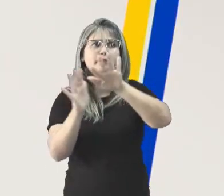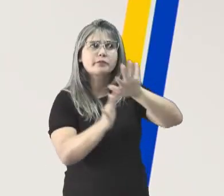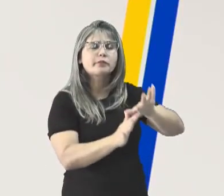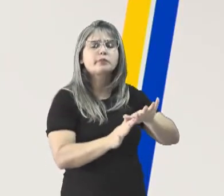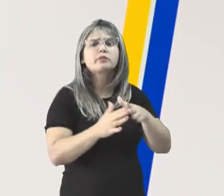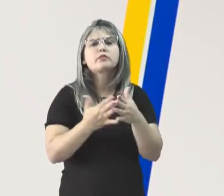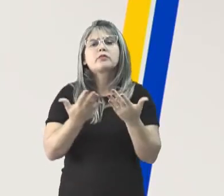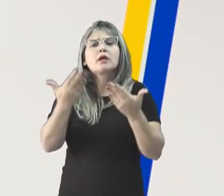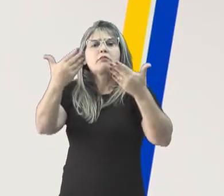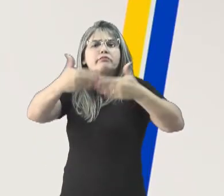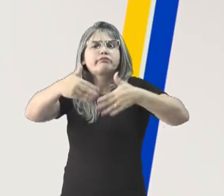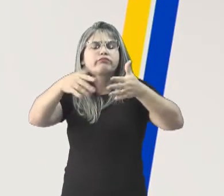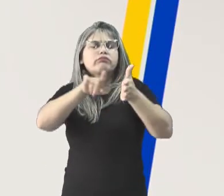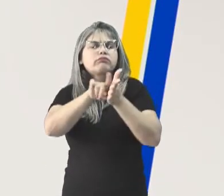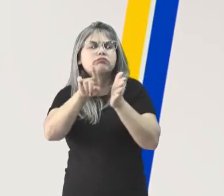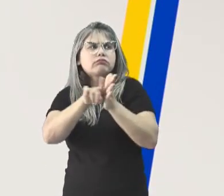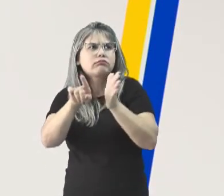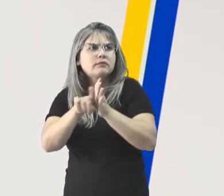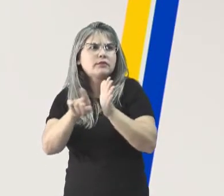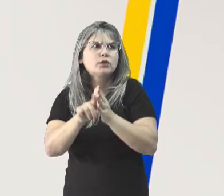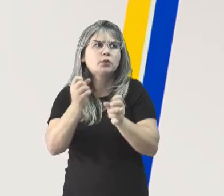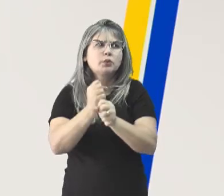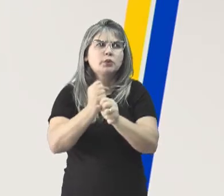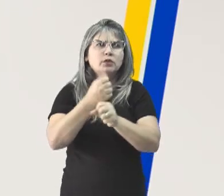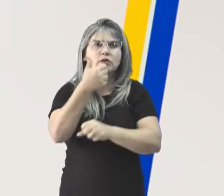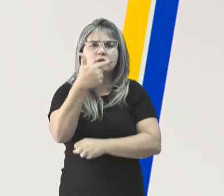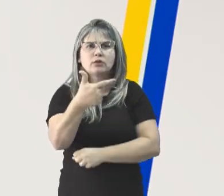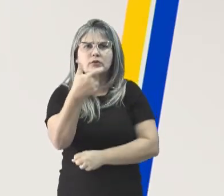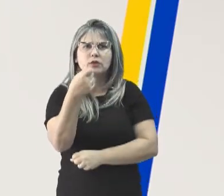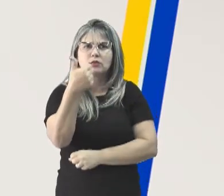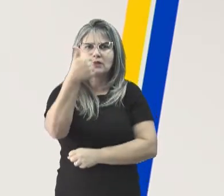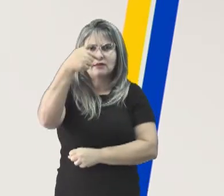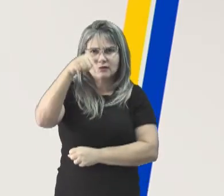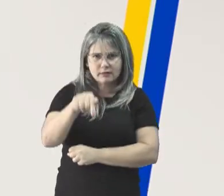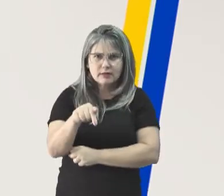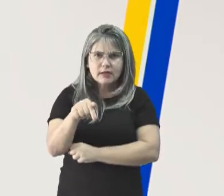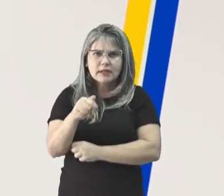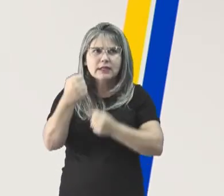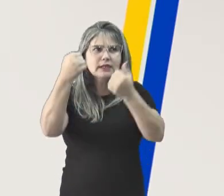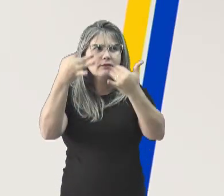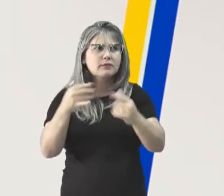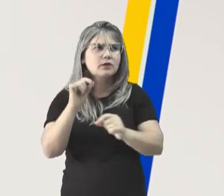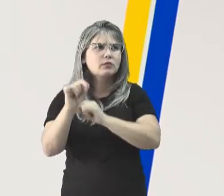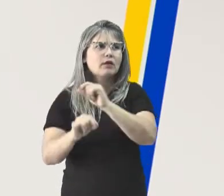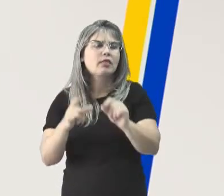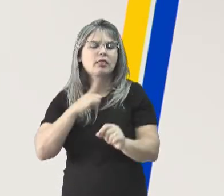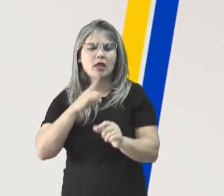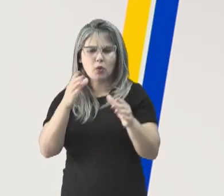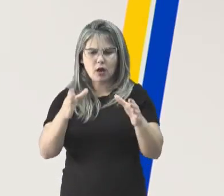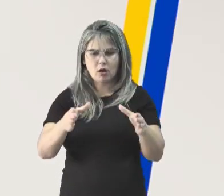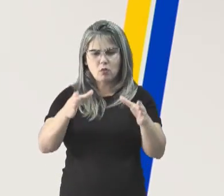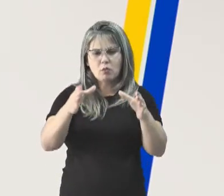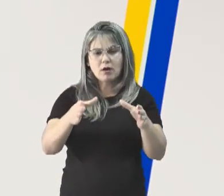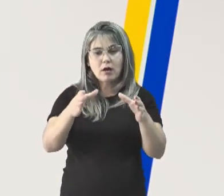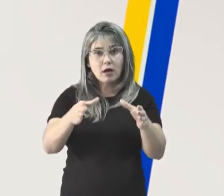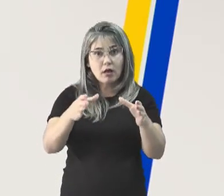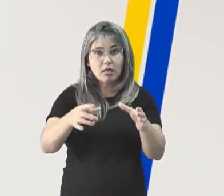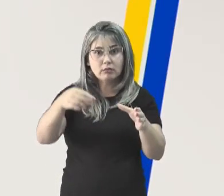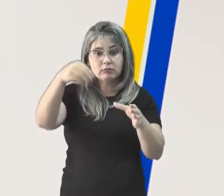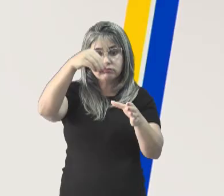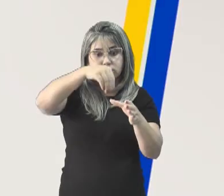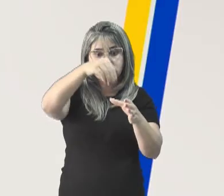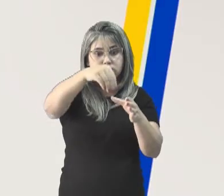seguinte: uma caixa para transporte e armazenamento de vacina da dengue